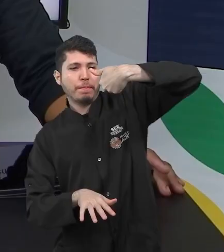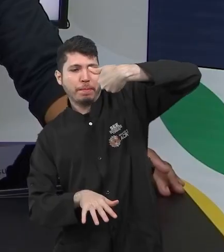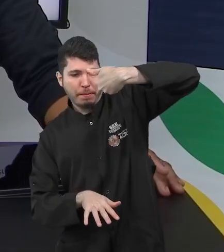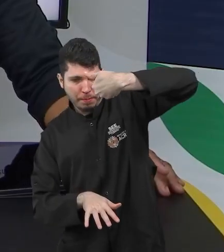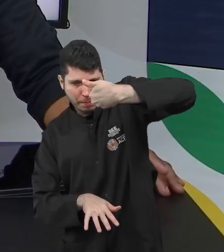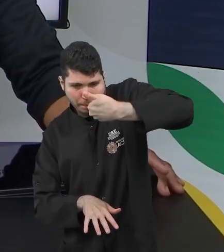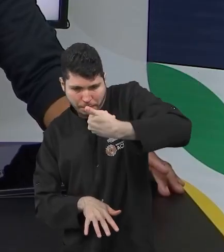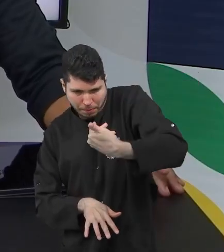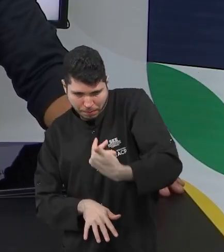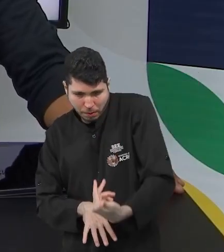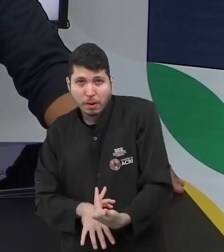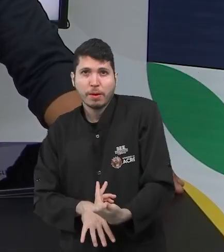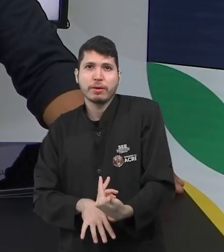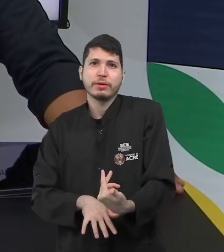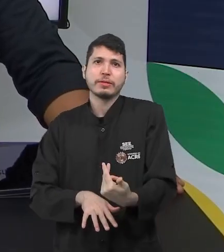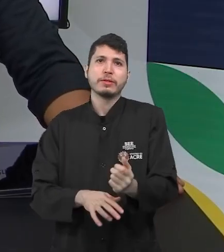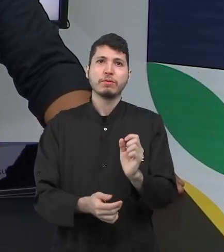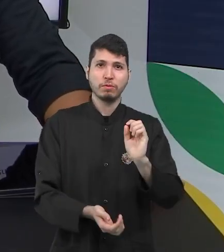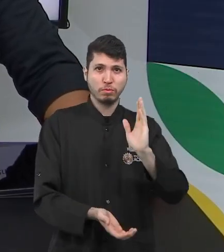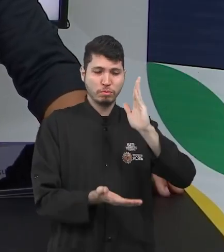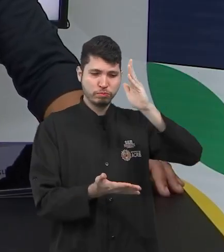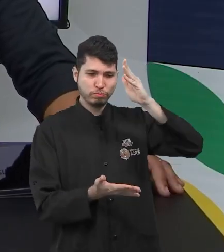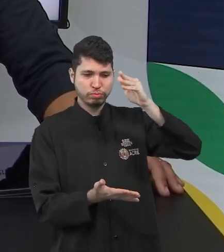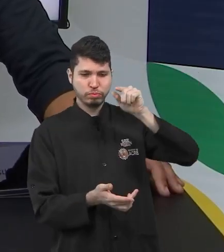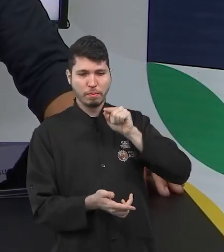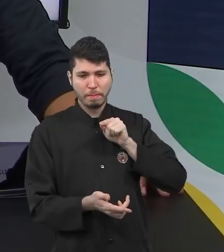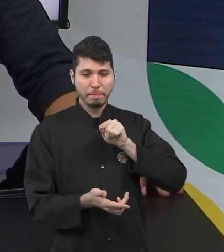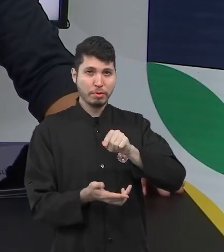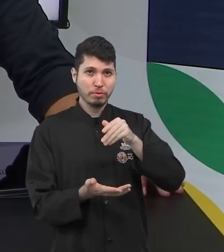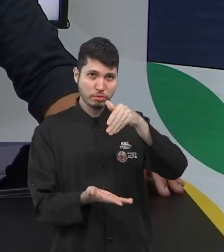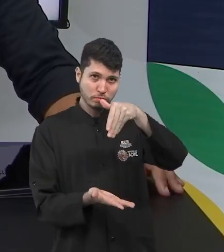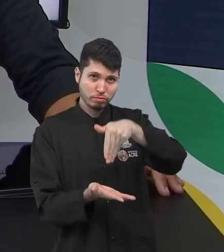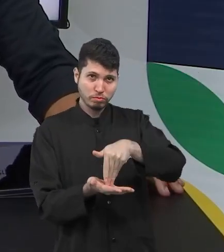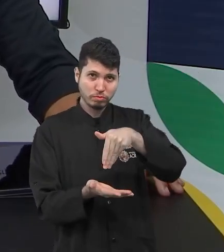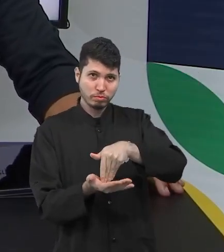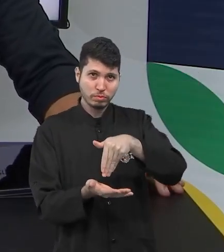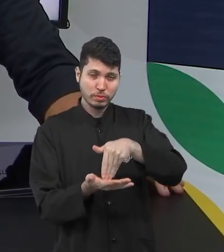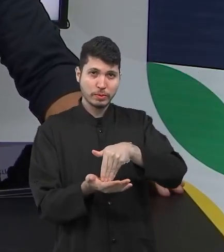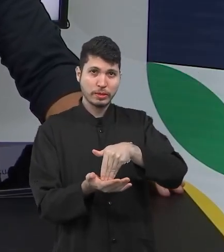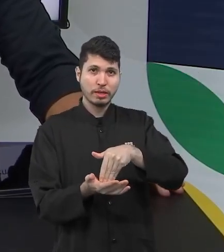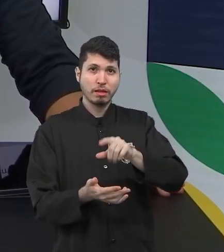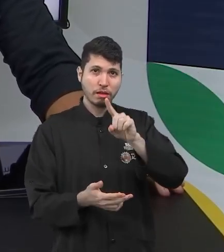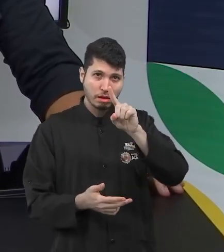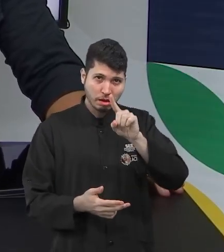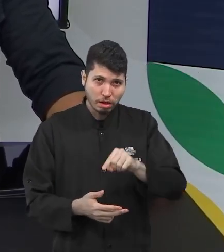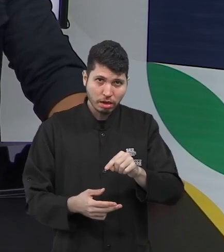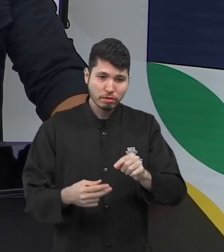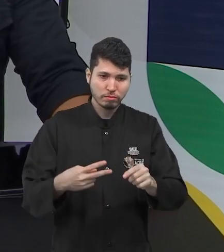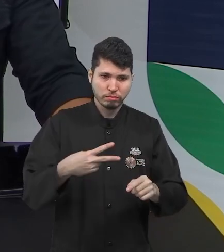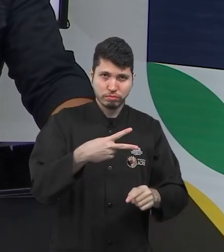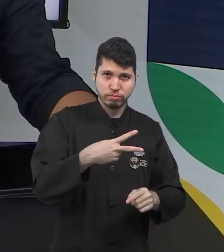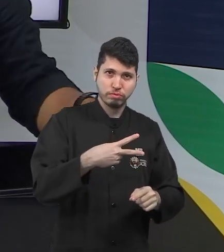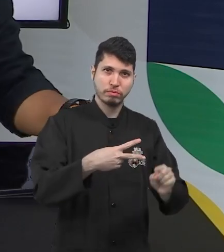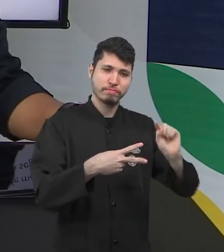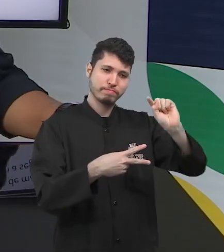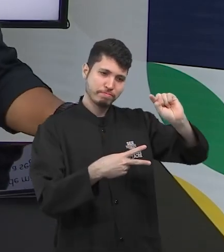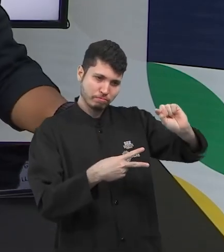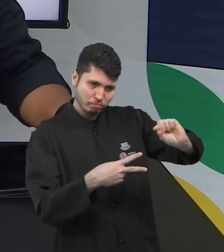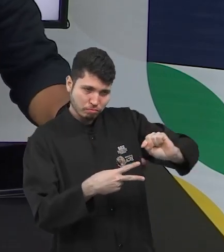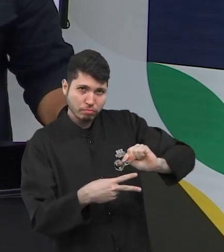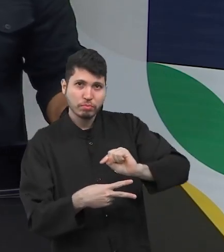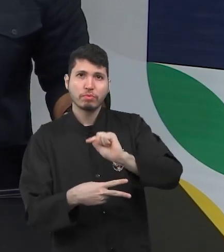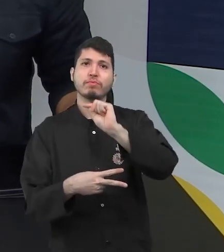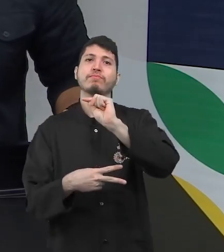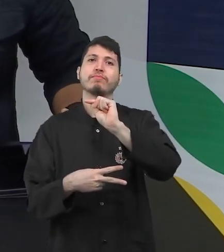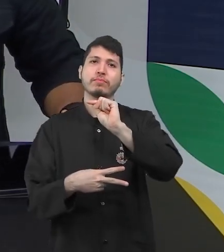ponto de mínimo, tá bom? O ponto de mínimo é uma função crescente, tá bom? Ou seja, aquele sorriso Colgate que a gente apresentou aqui no exemplo.